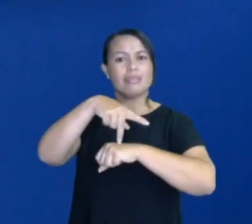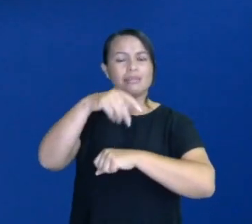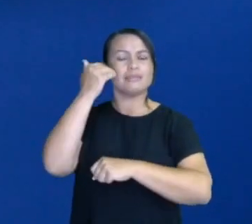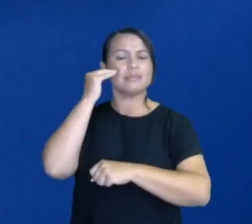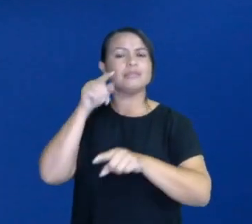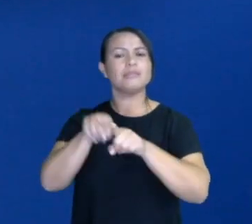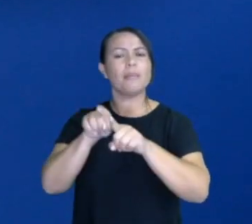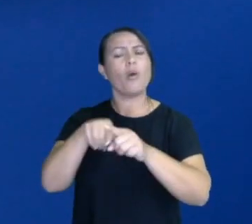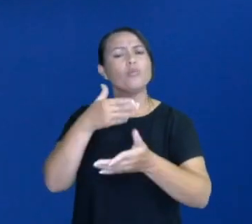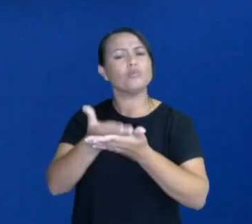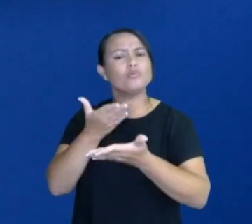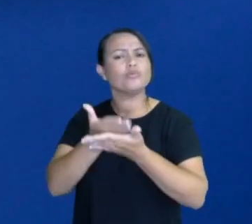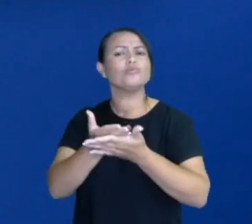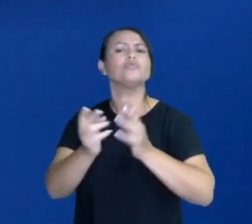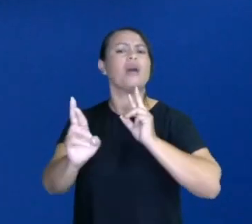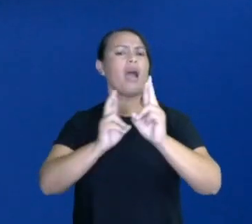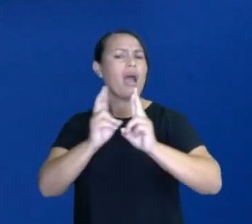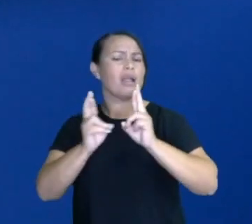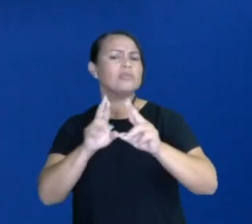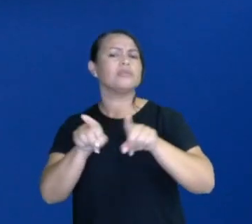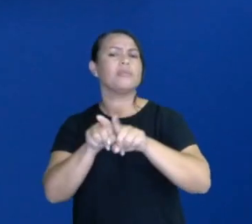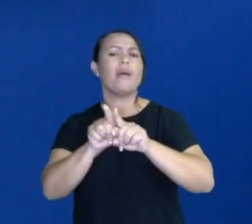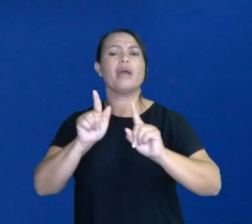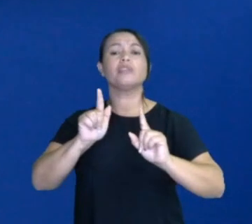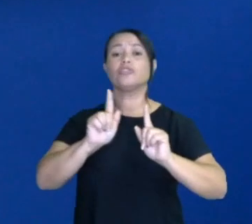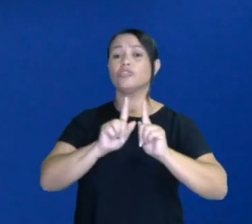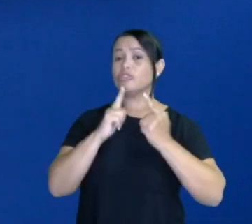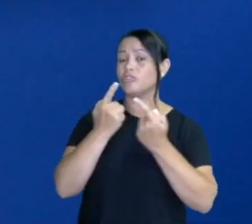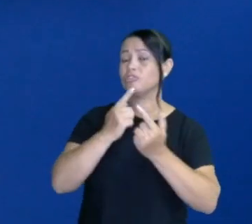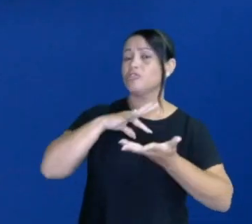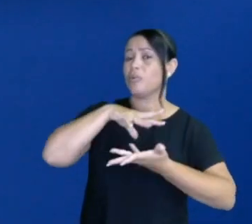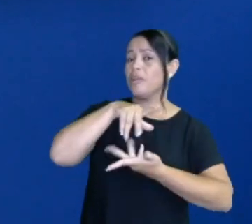tanto das relações na área da geografia,